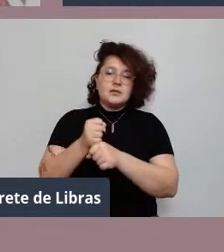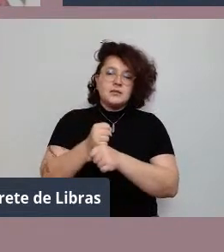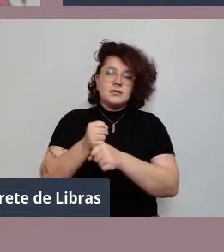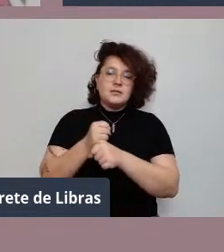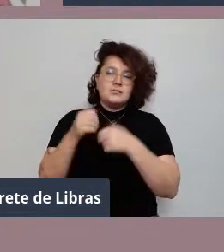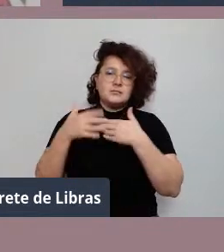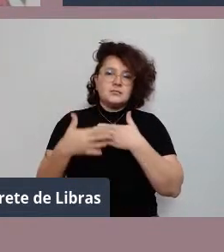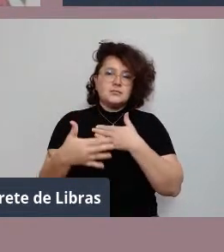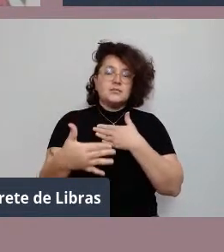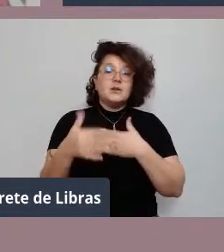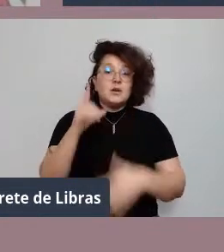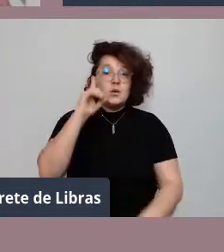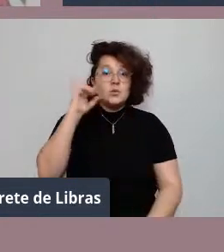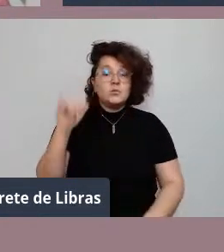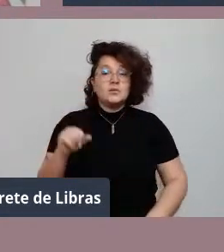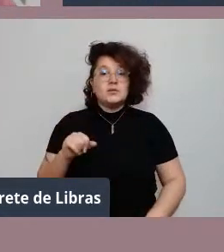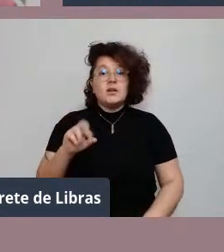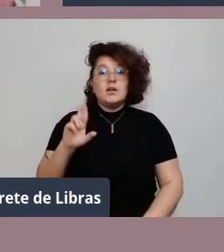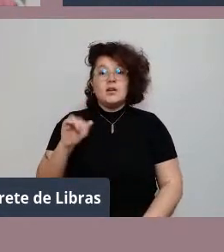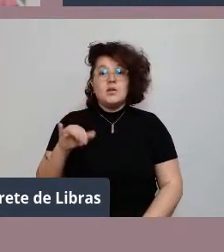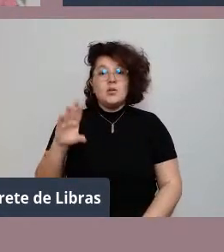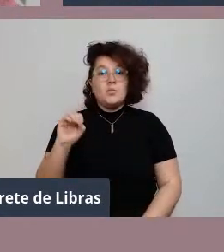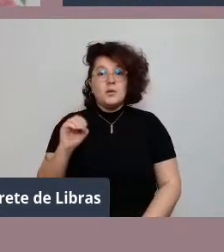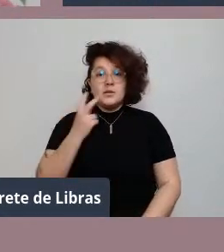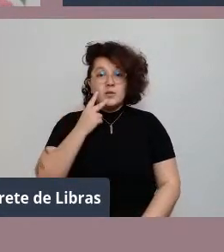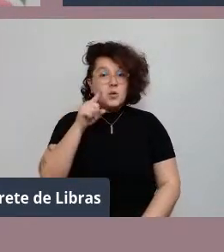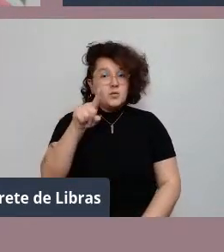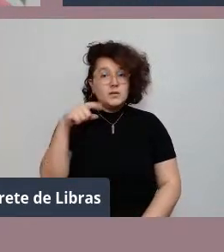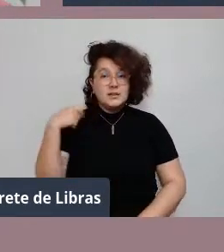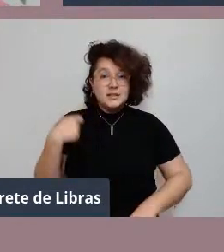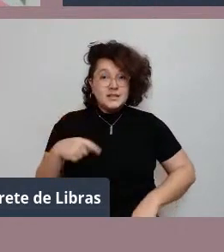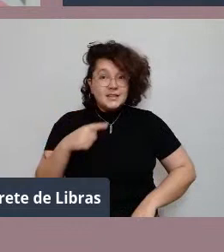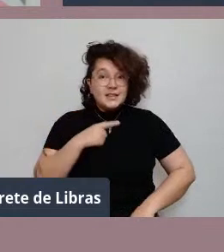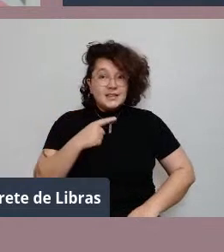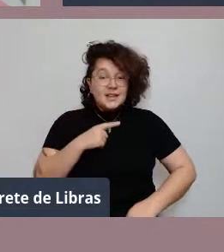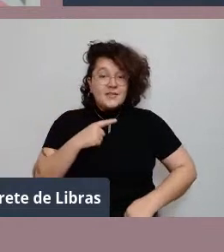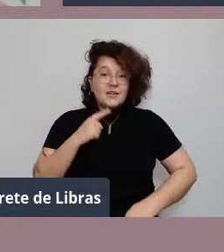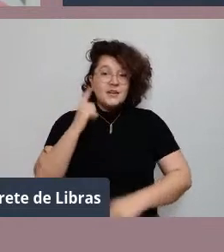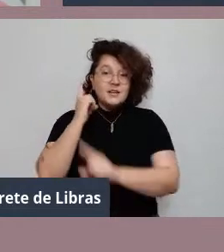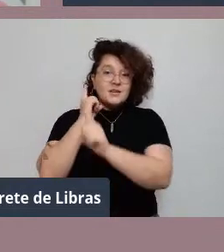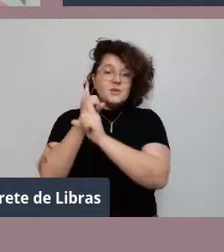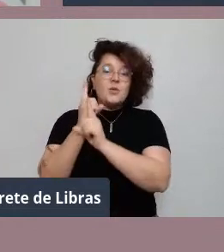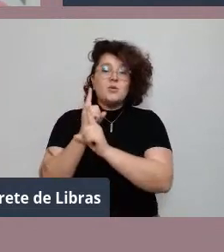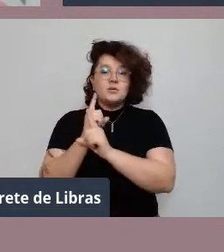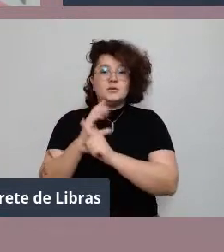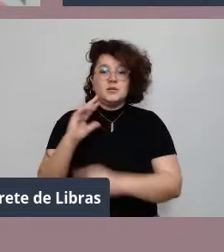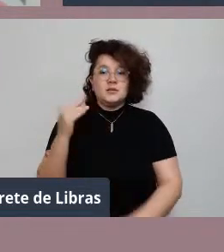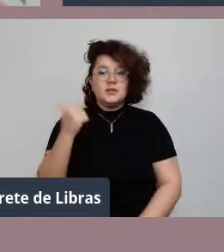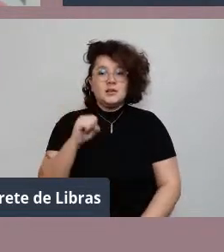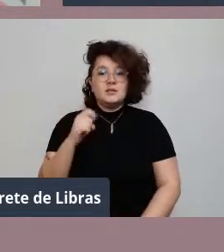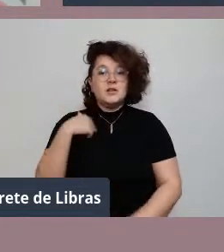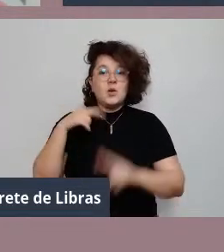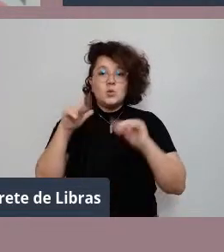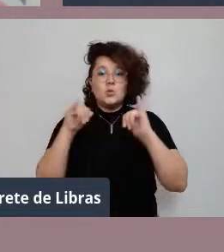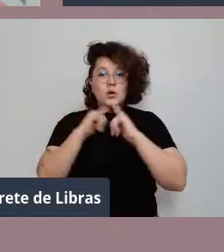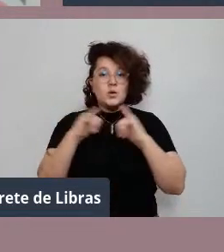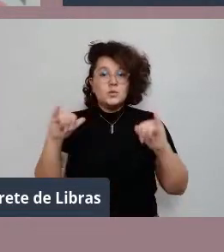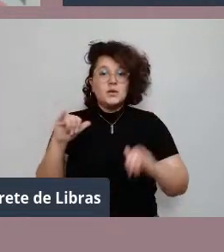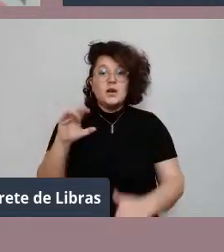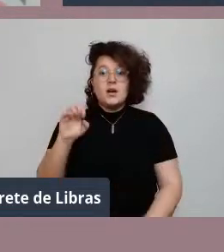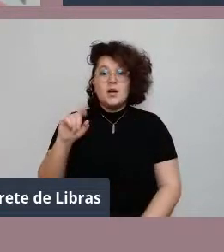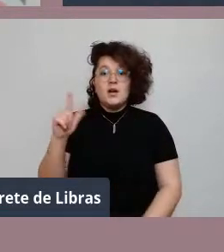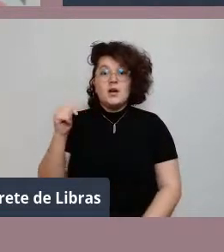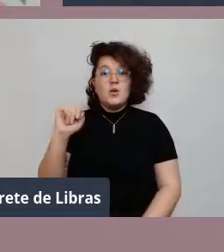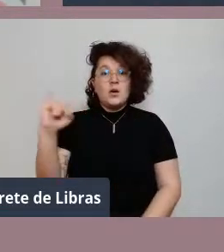um dia o Afonso Romano mencionou comigo, disse, você teve um encontro com a Clarice, você tem que ver. Eu disse, como você sabe? Eu nunca contei para ninguém. Ele disse, a Olga me